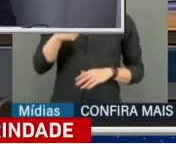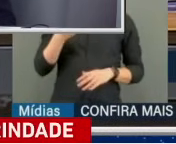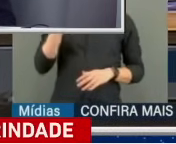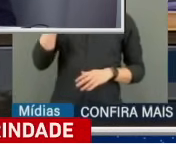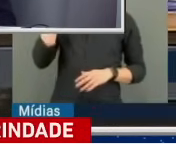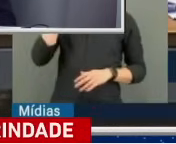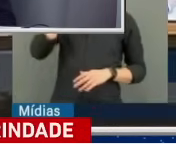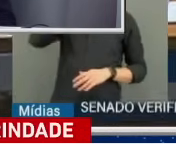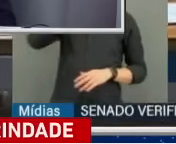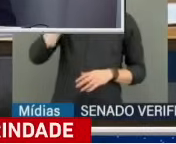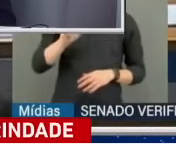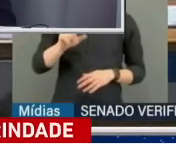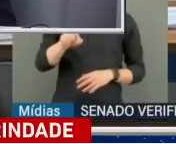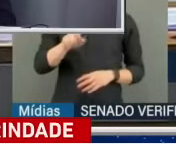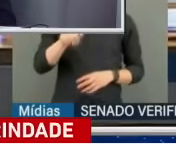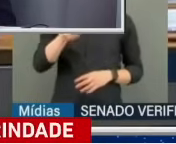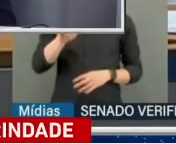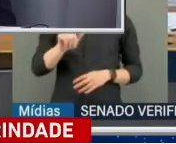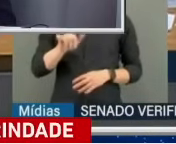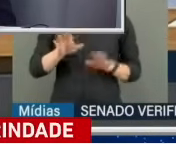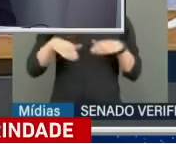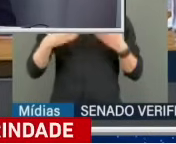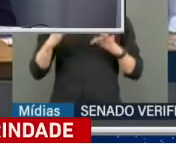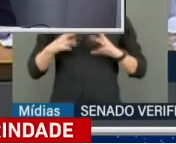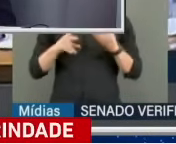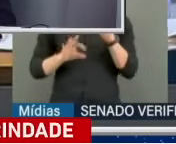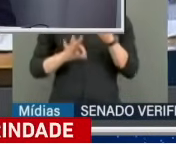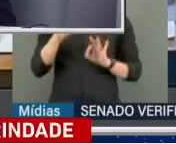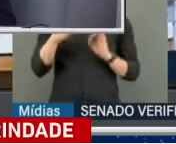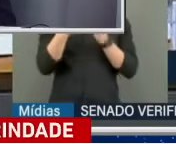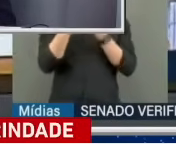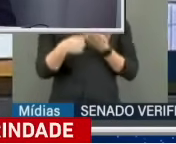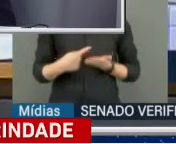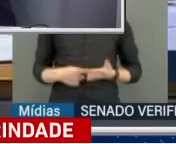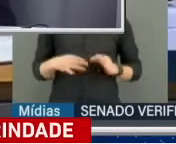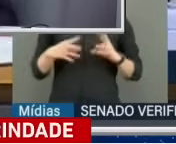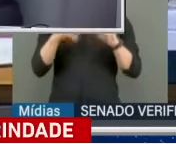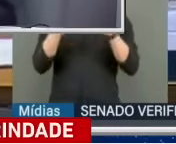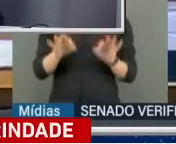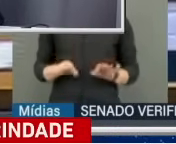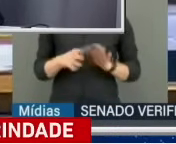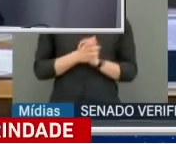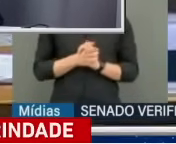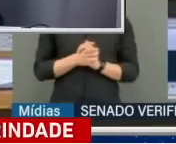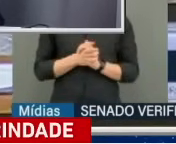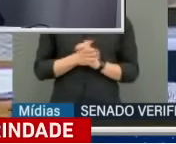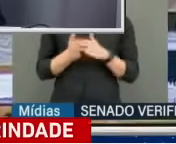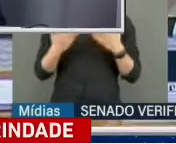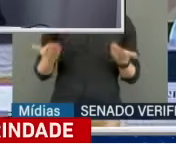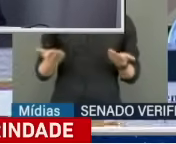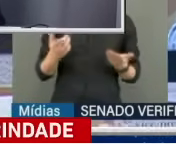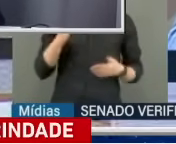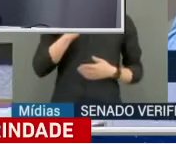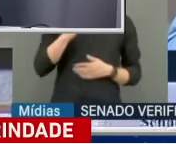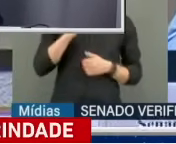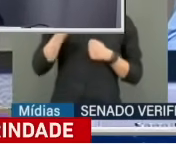uma dessas situações. Então a situação é muito complexa e a CPI não está investigando. O início ali era